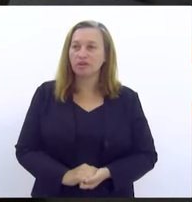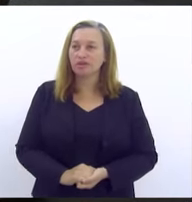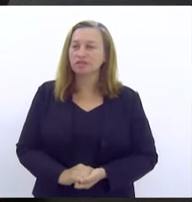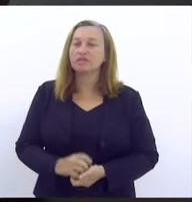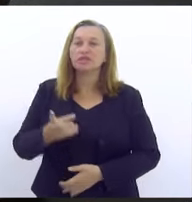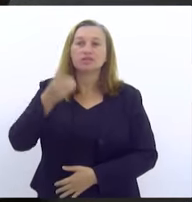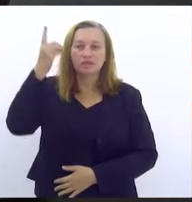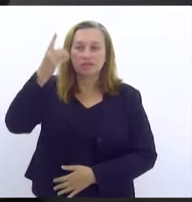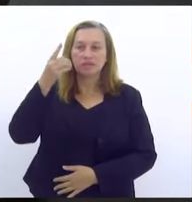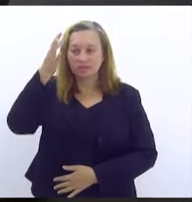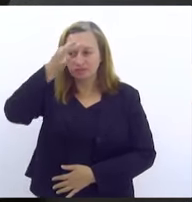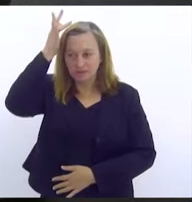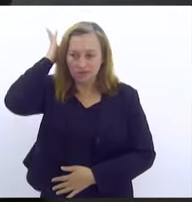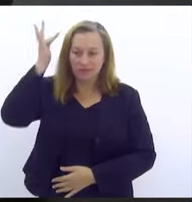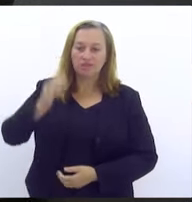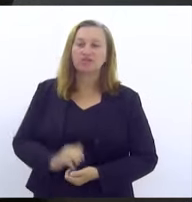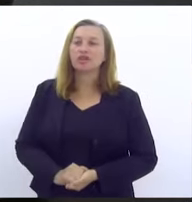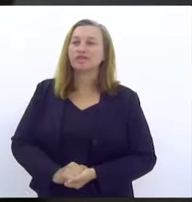Deputado Fred Pacheco.